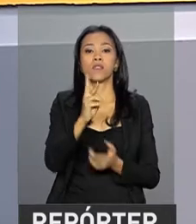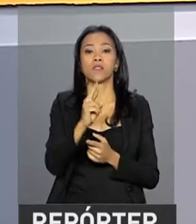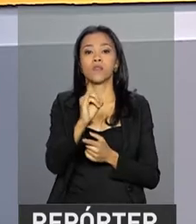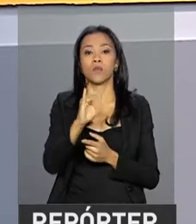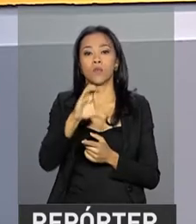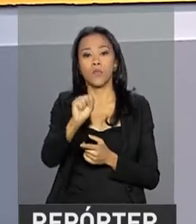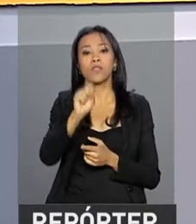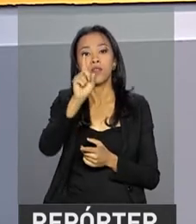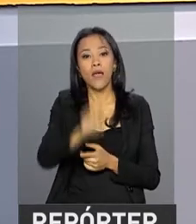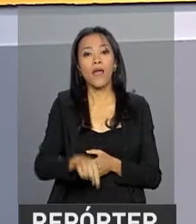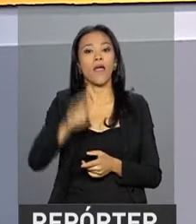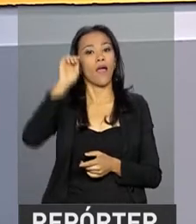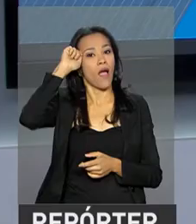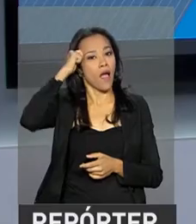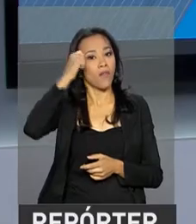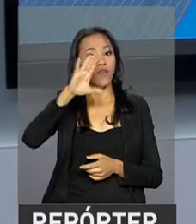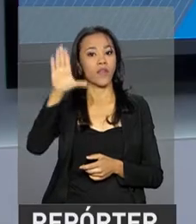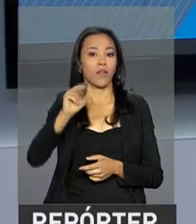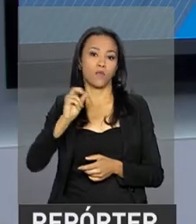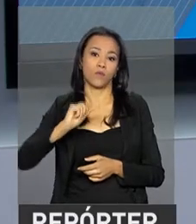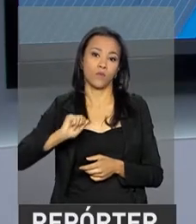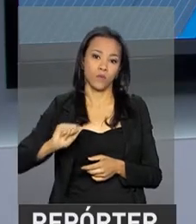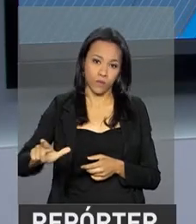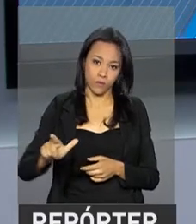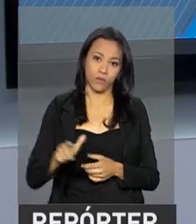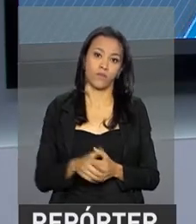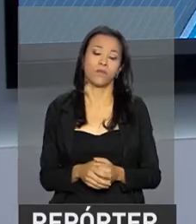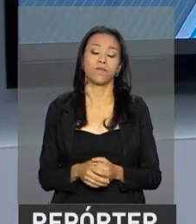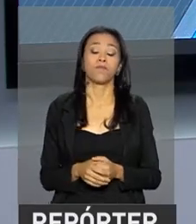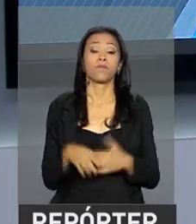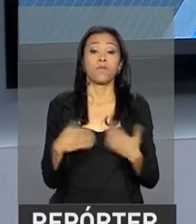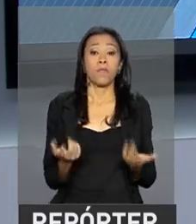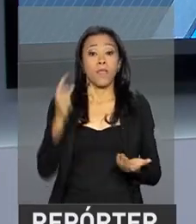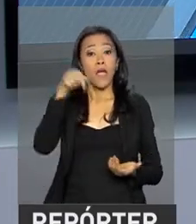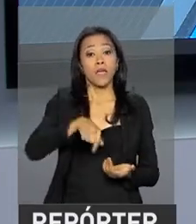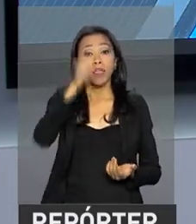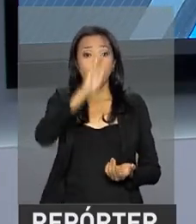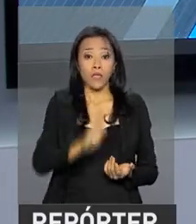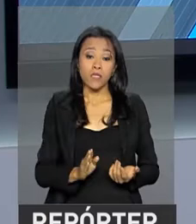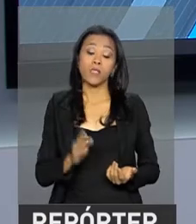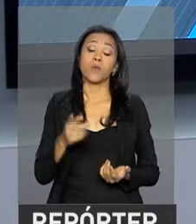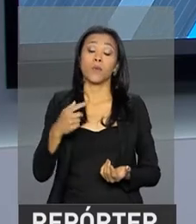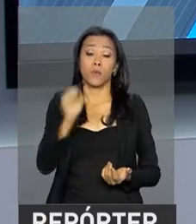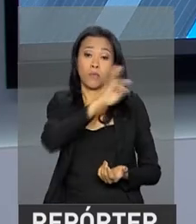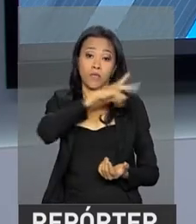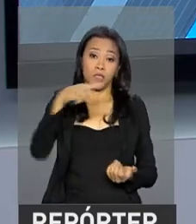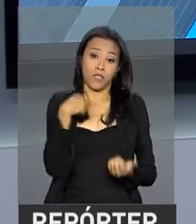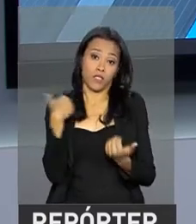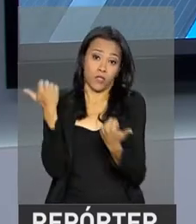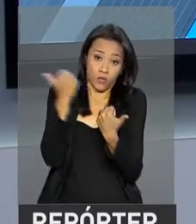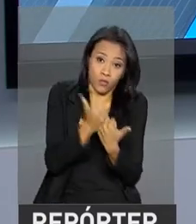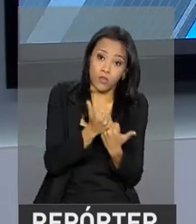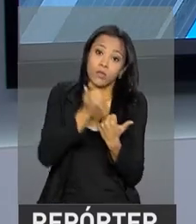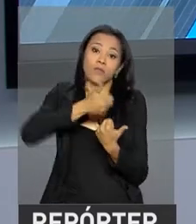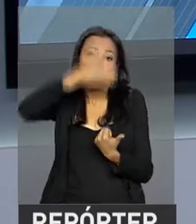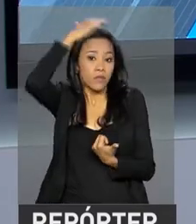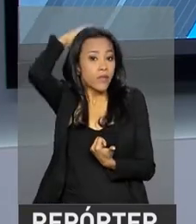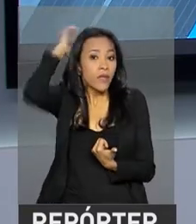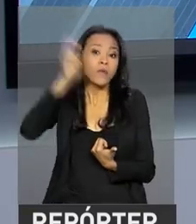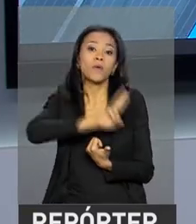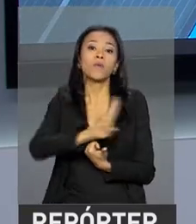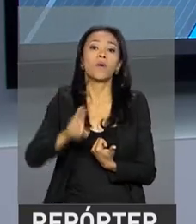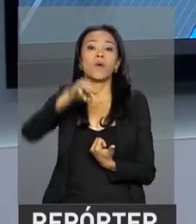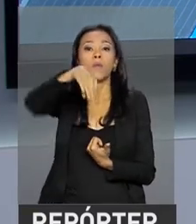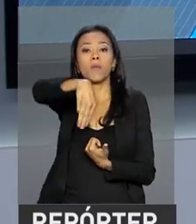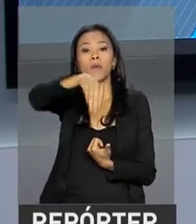é a África do Sul. E aqui no Brasil, o presidente da República em exercício, Rodrigo Maia, sanciona um projeto de